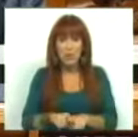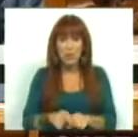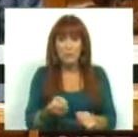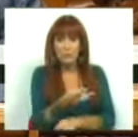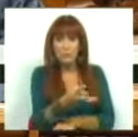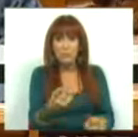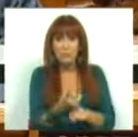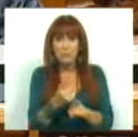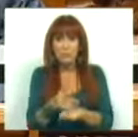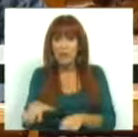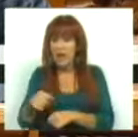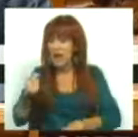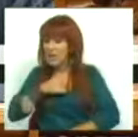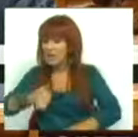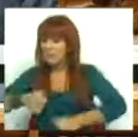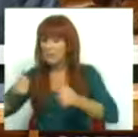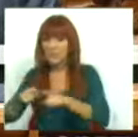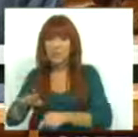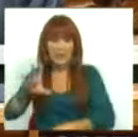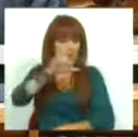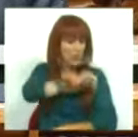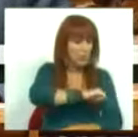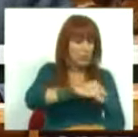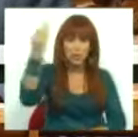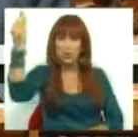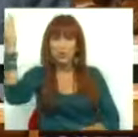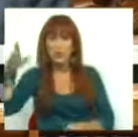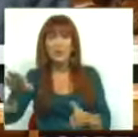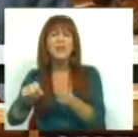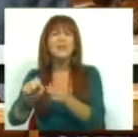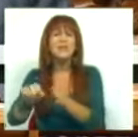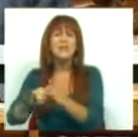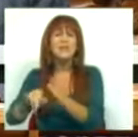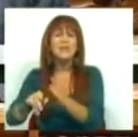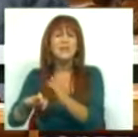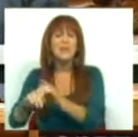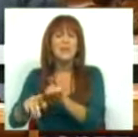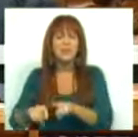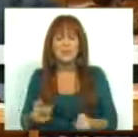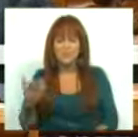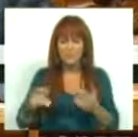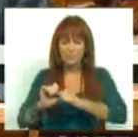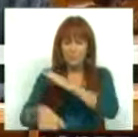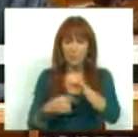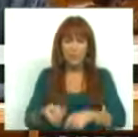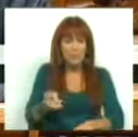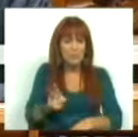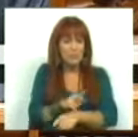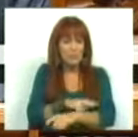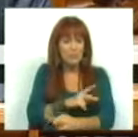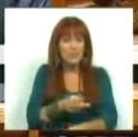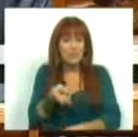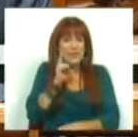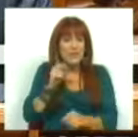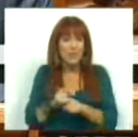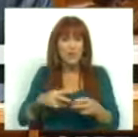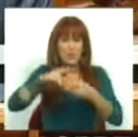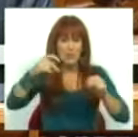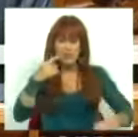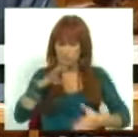robustecidas e nas duas áreas metropolitanas de Lisboa e do Porto. A reforma irá equilibrar o número de dirigentes municipais, que se